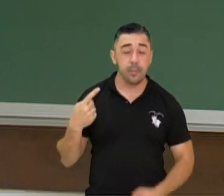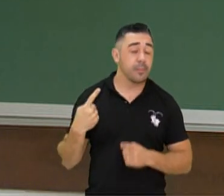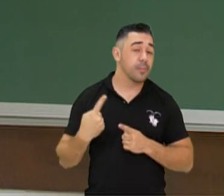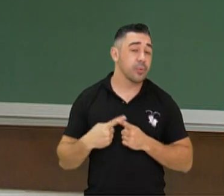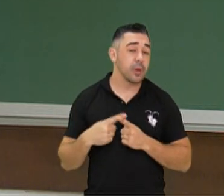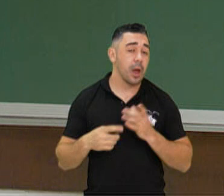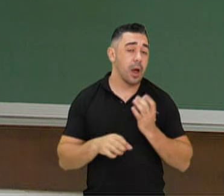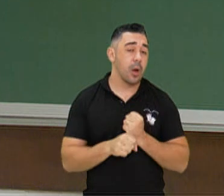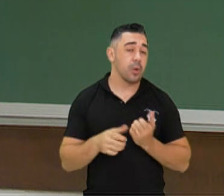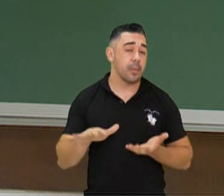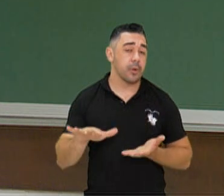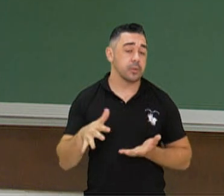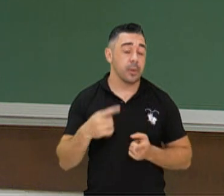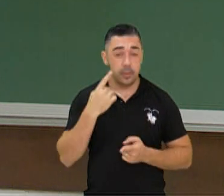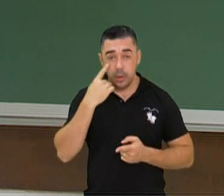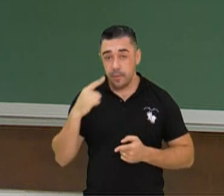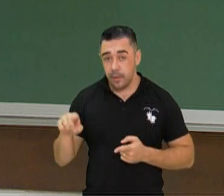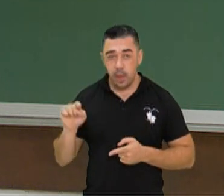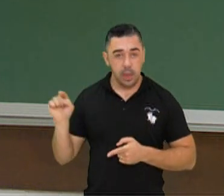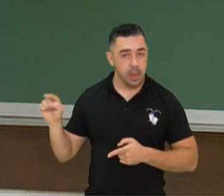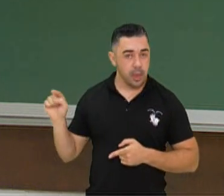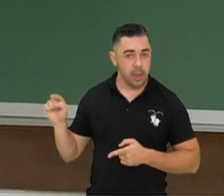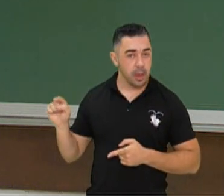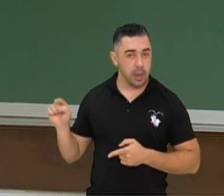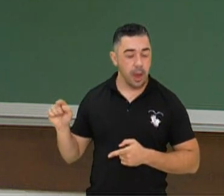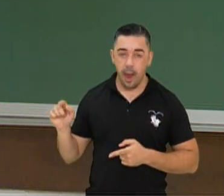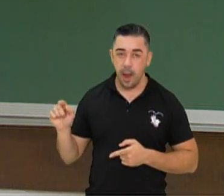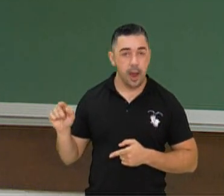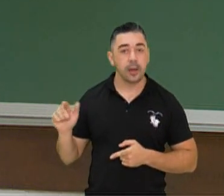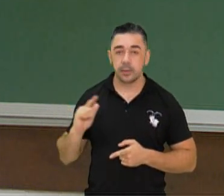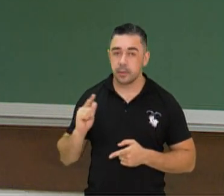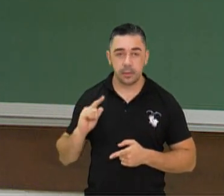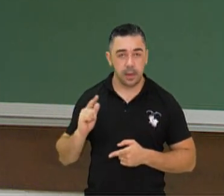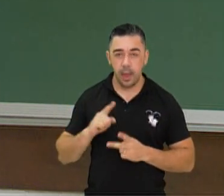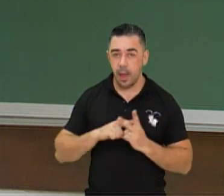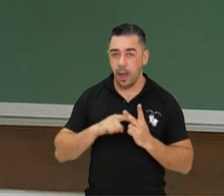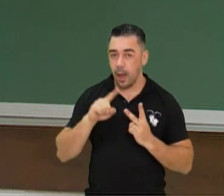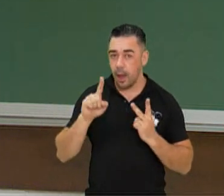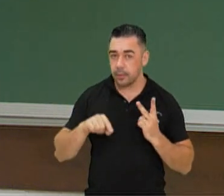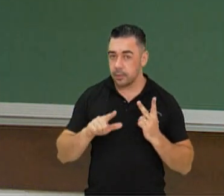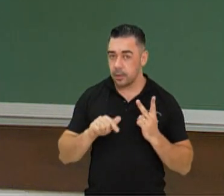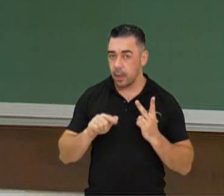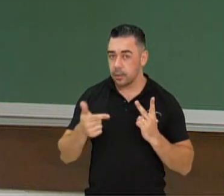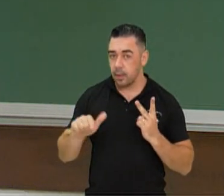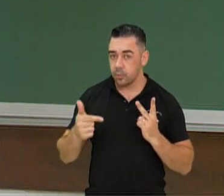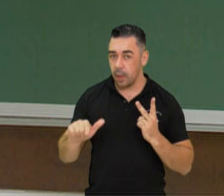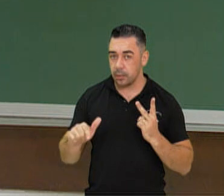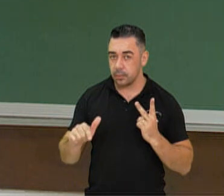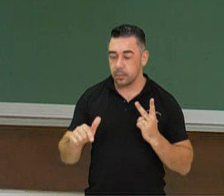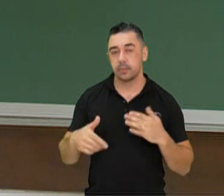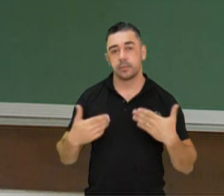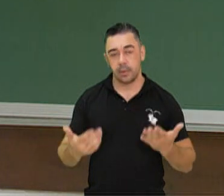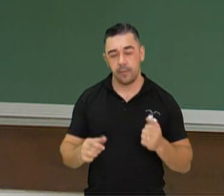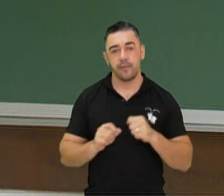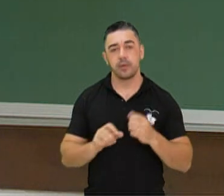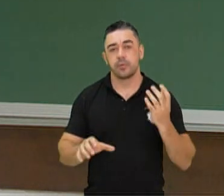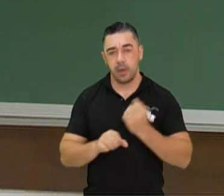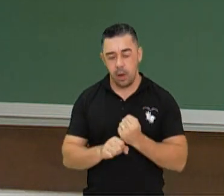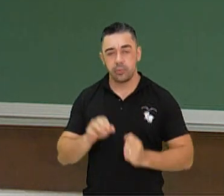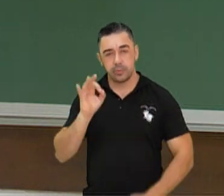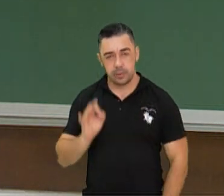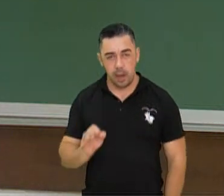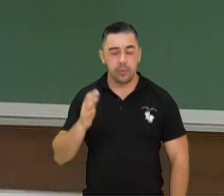quê? Porque se você olhar nas alternativas, nenhuma das alternativas tem raiz quadrada de 17. Então, nós calculamos um